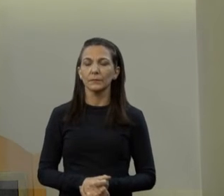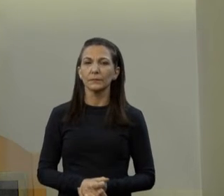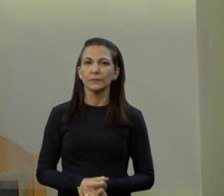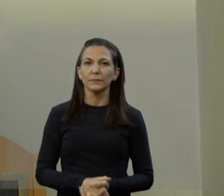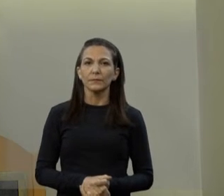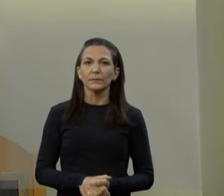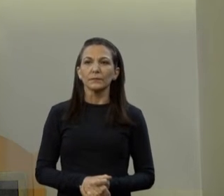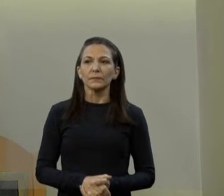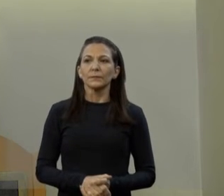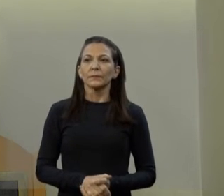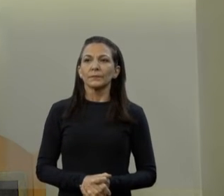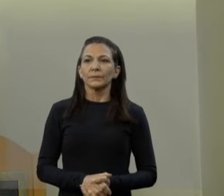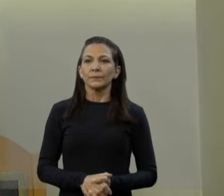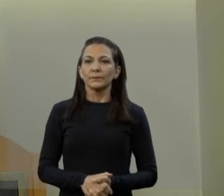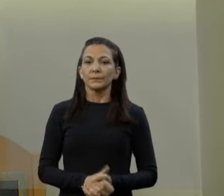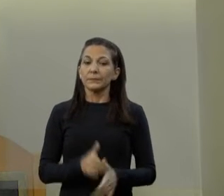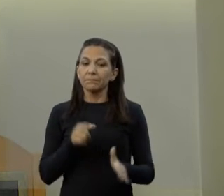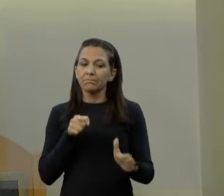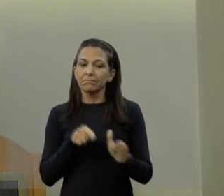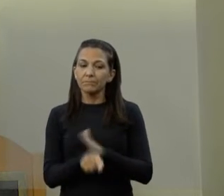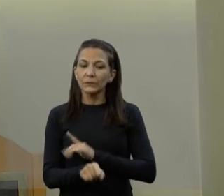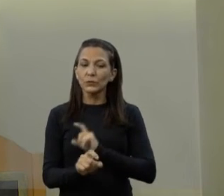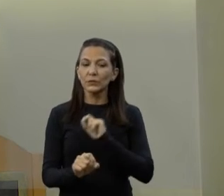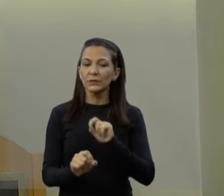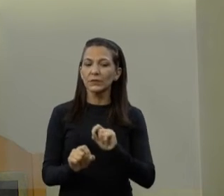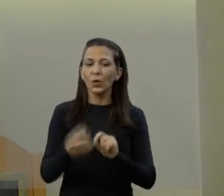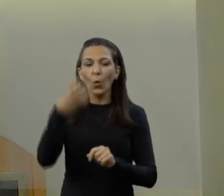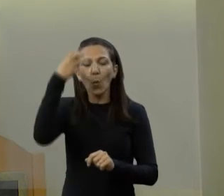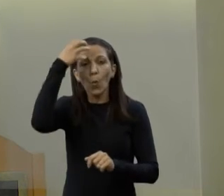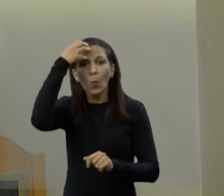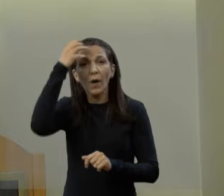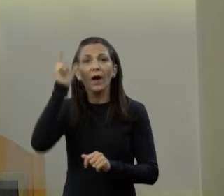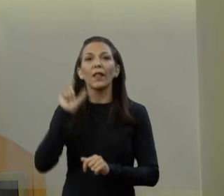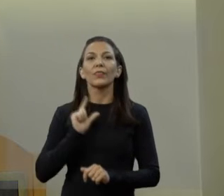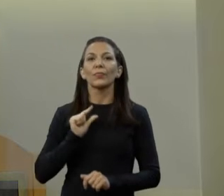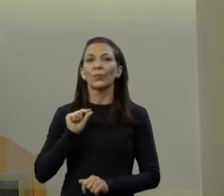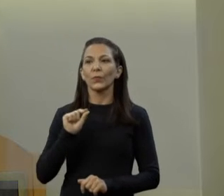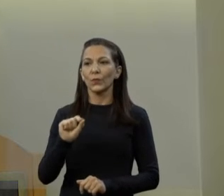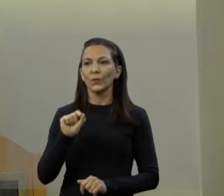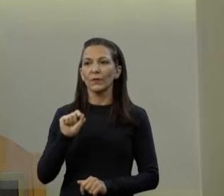aí essa pergunta essencial quem é o culpado